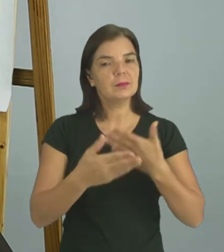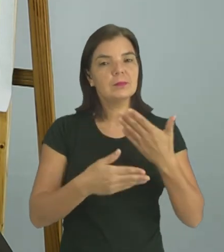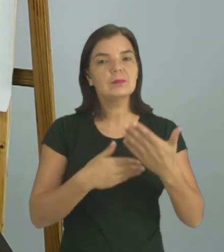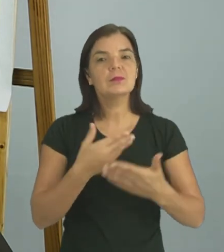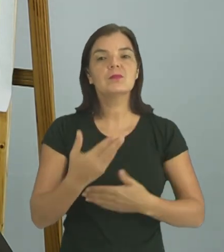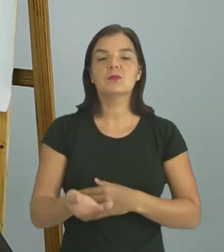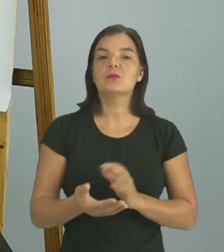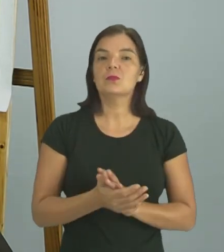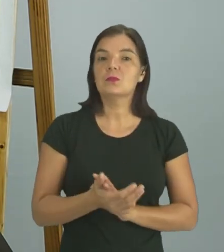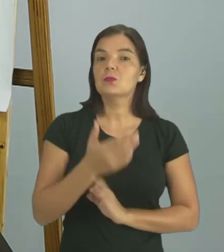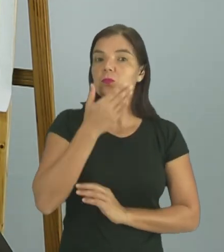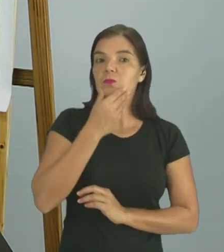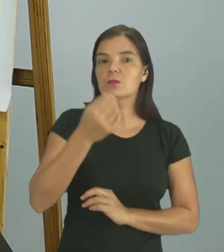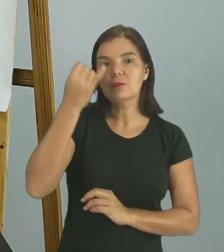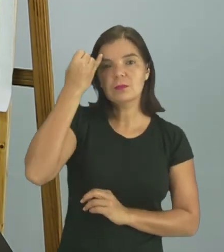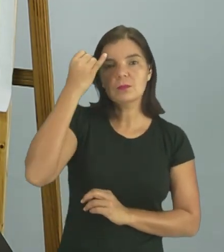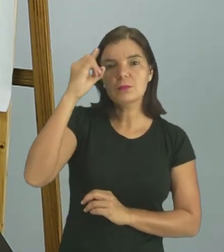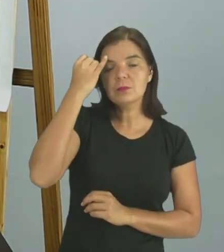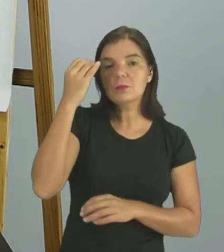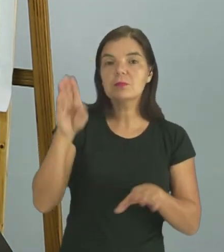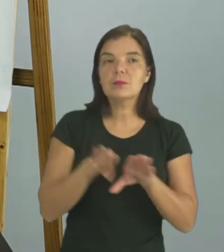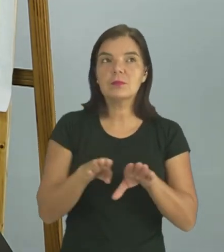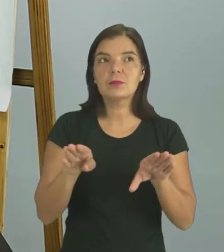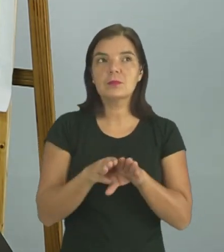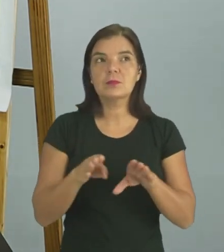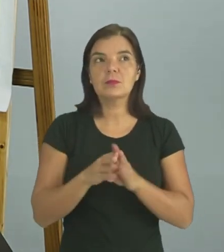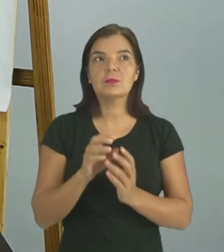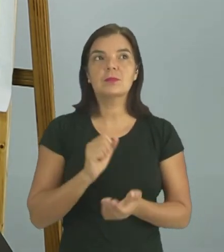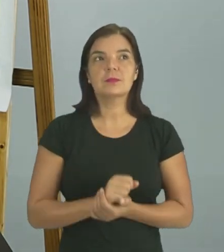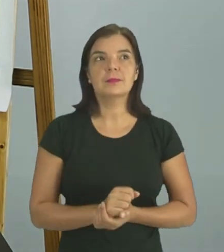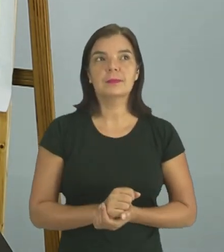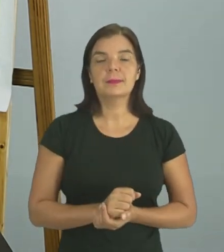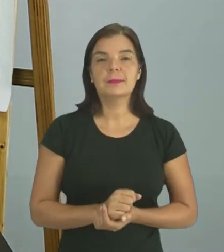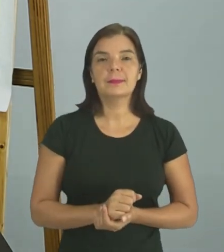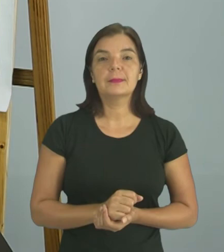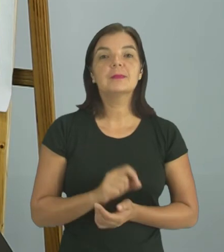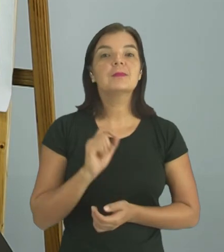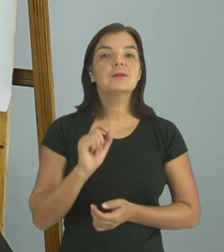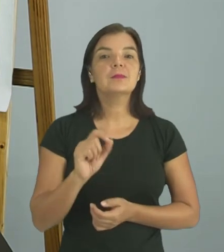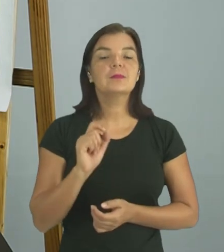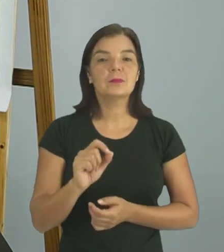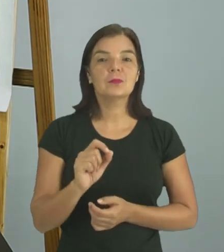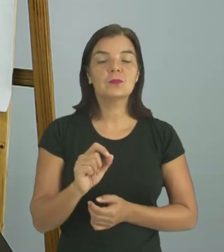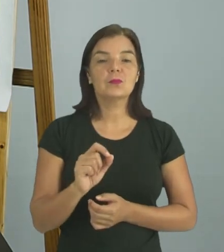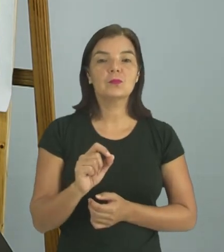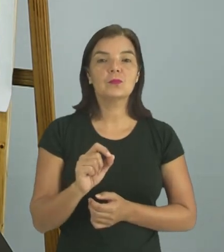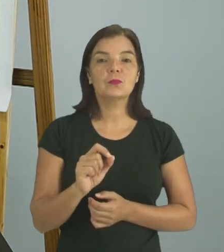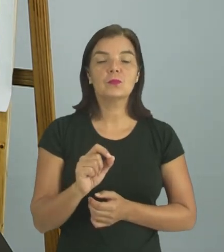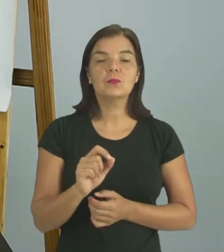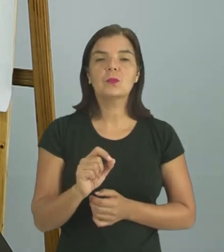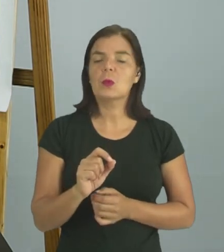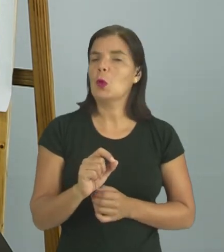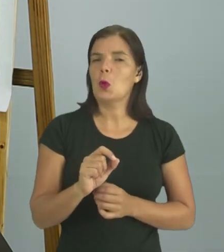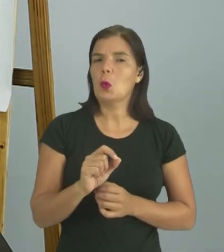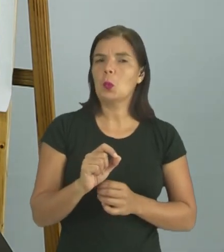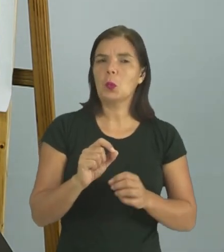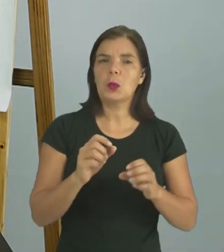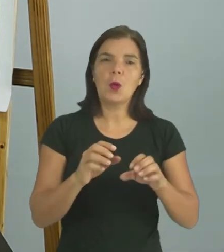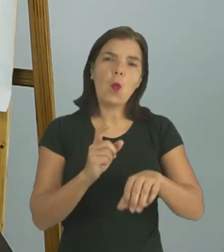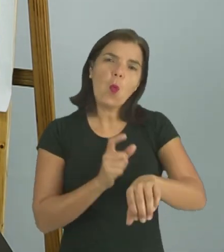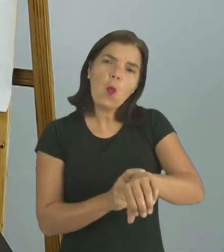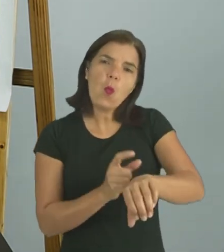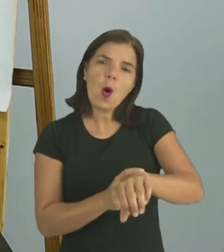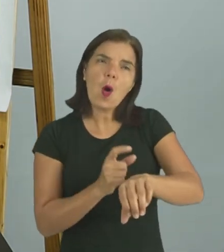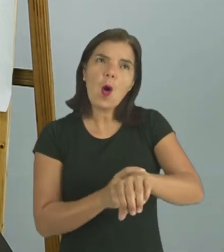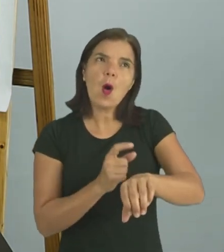tempo, os homens inventaram também, aqui esse é um despertador antigo. Aqui,